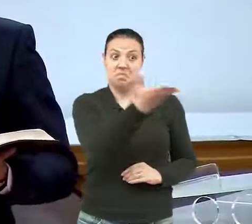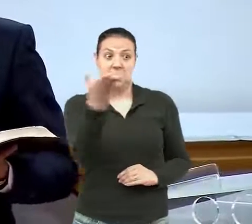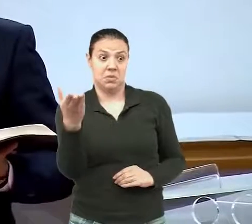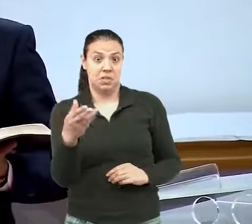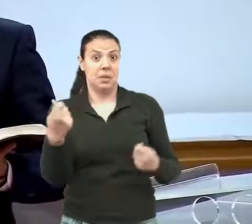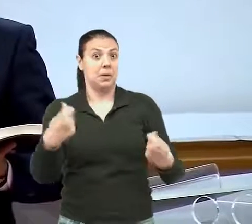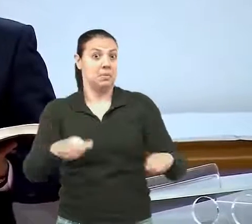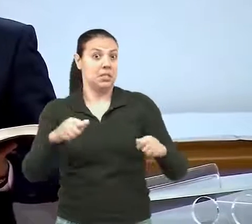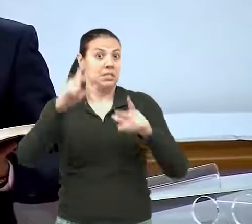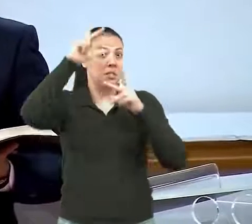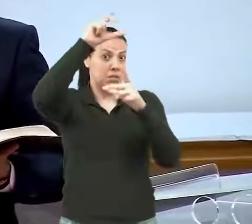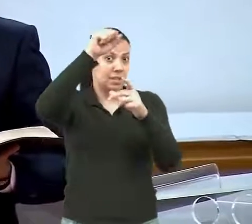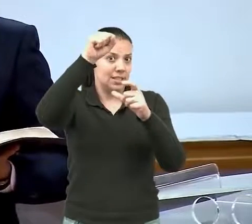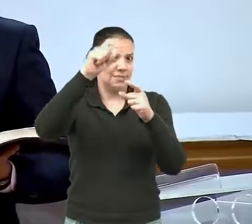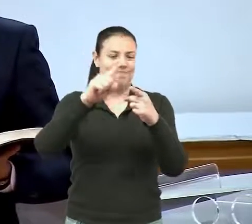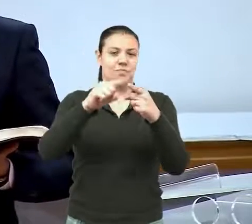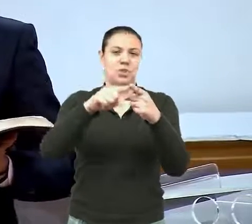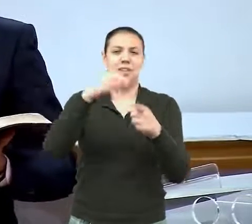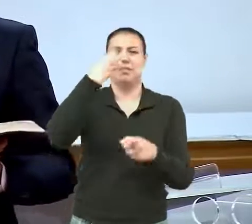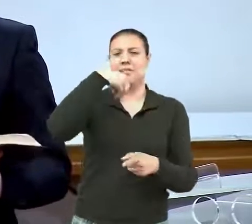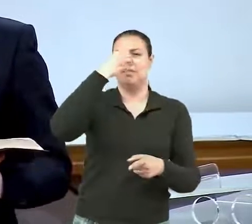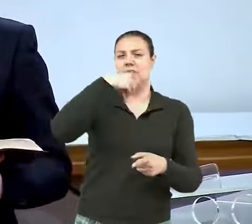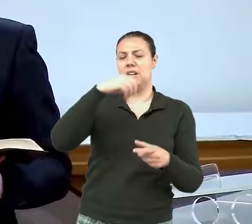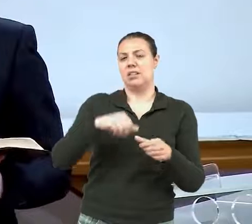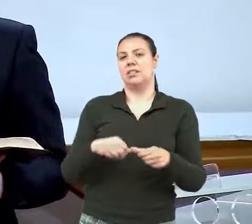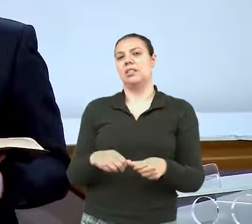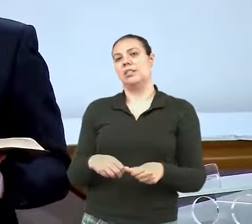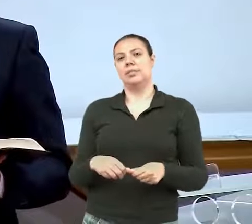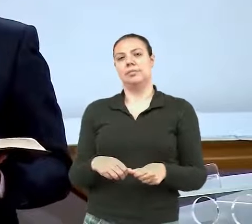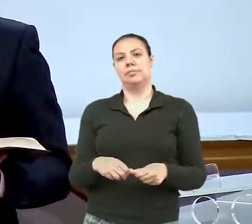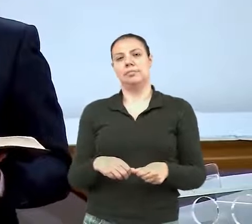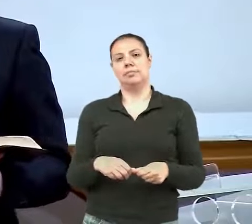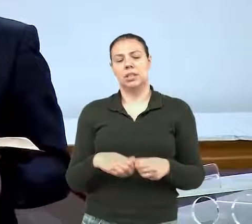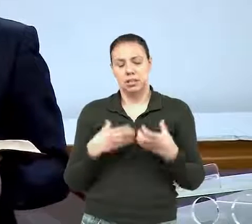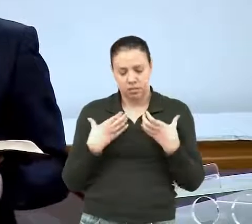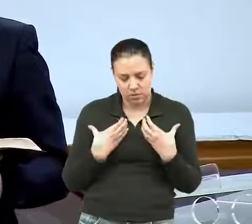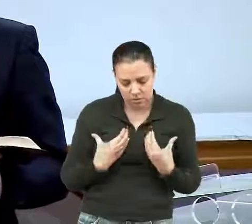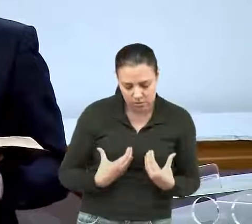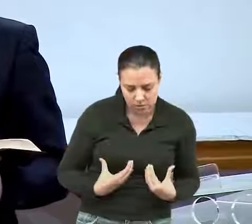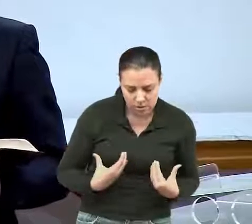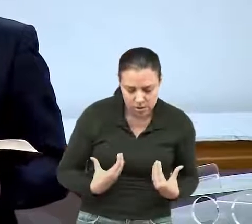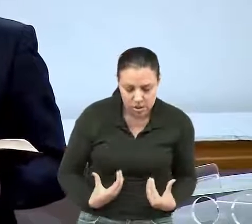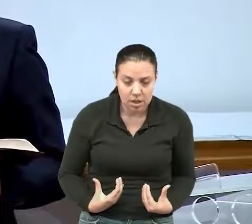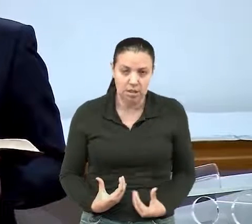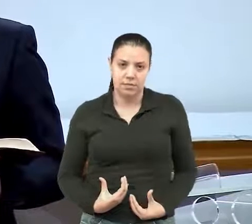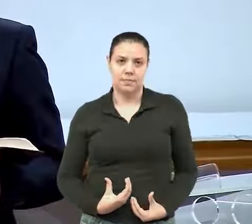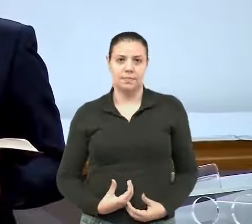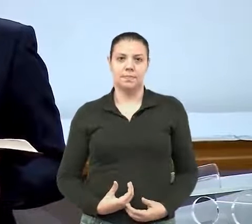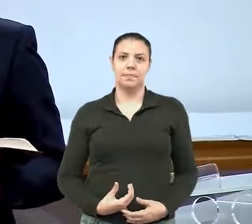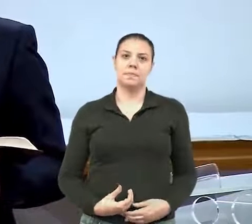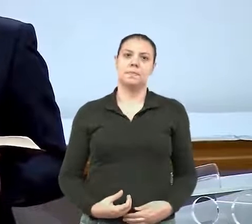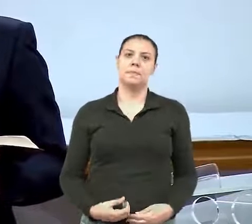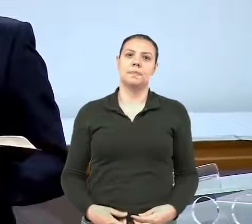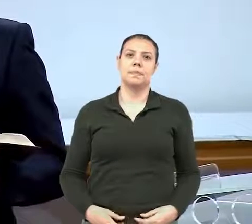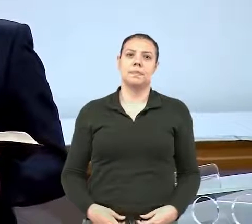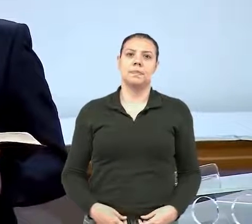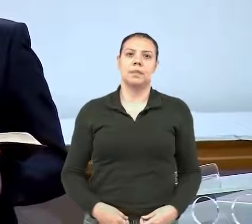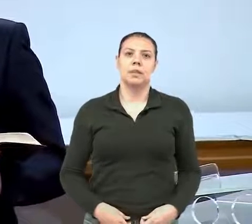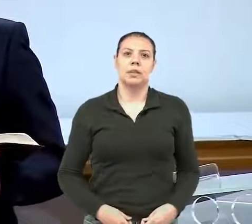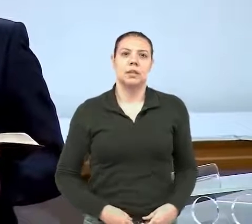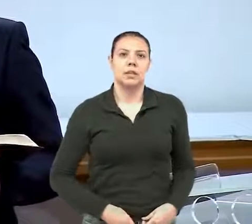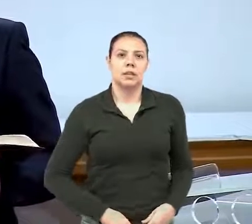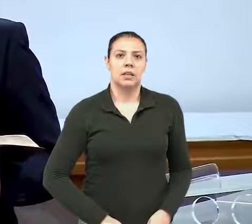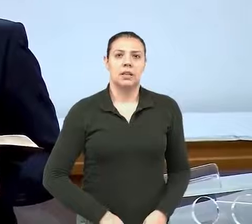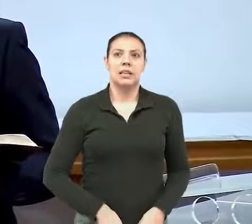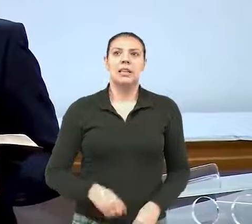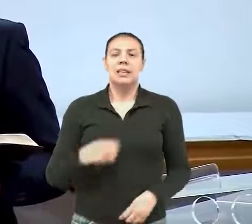você está andando na reserva, quase de tanque vazio. E eu sei que eu